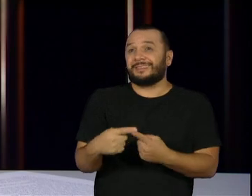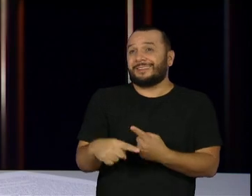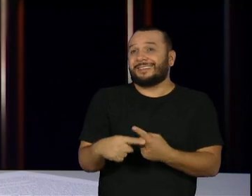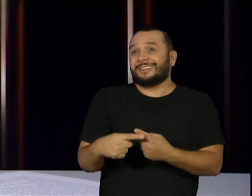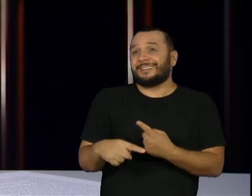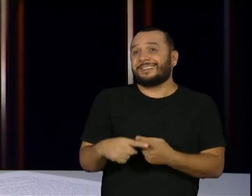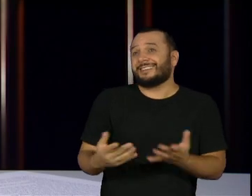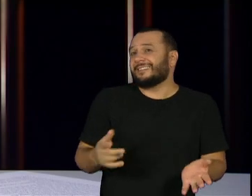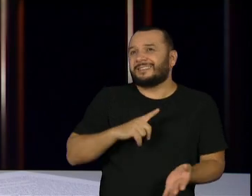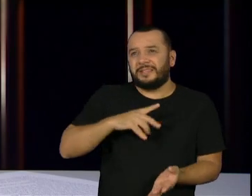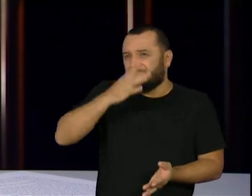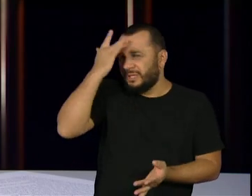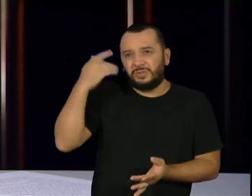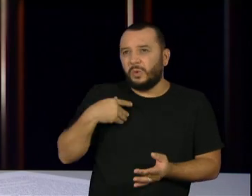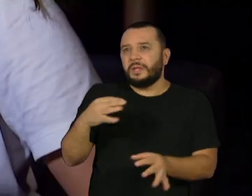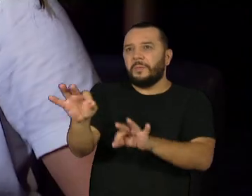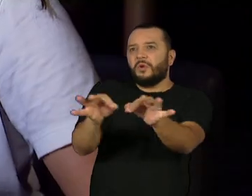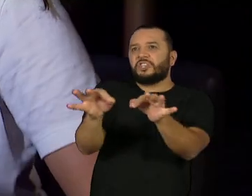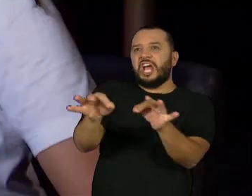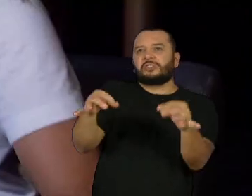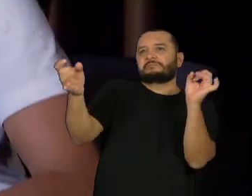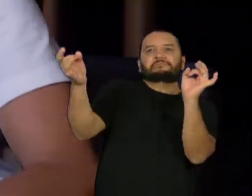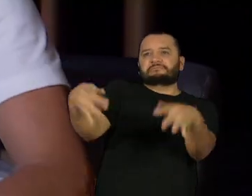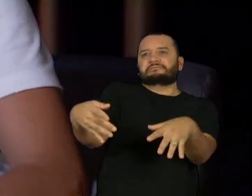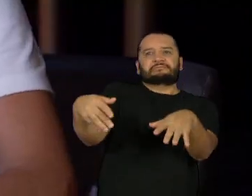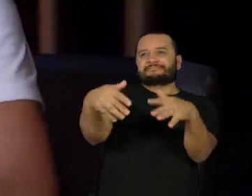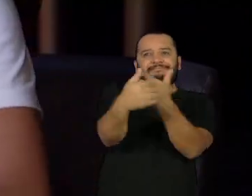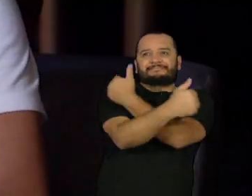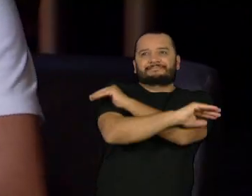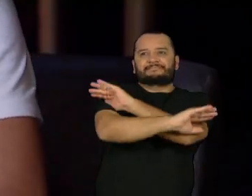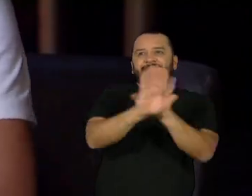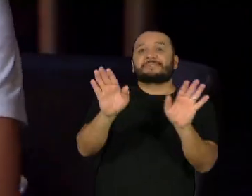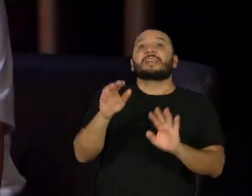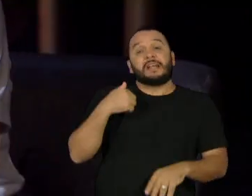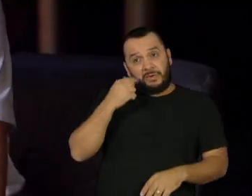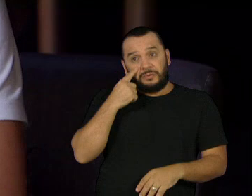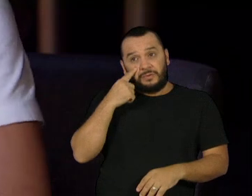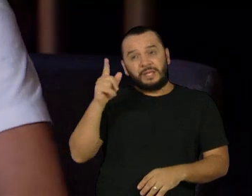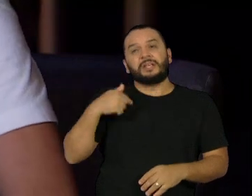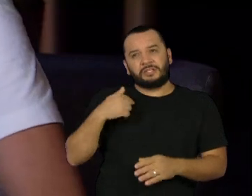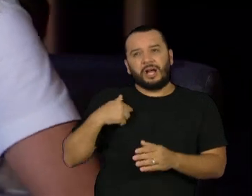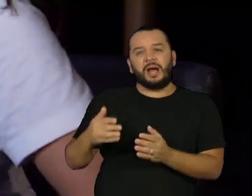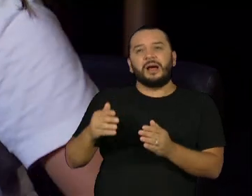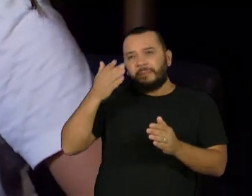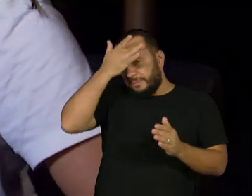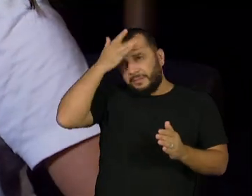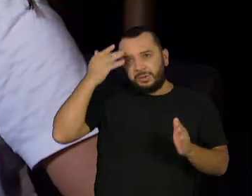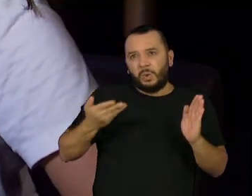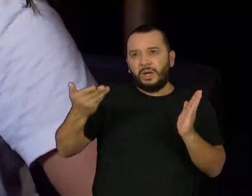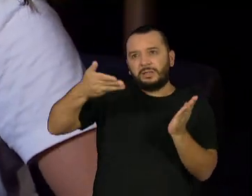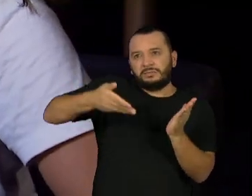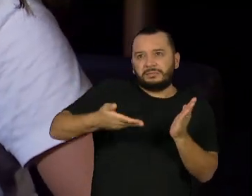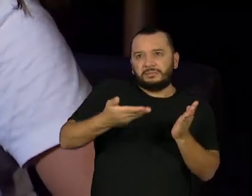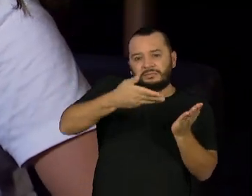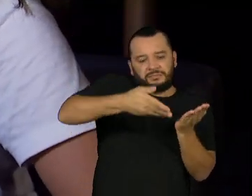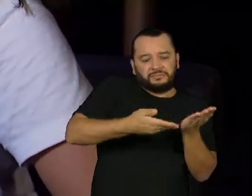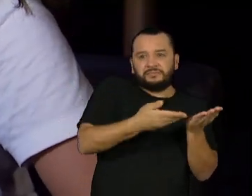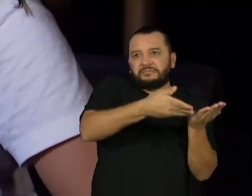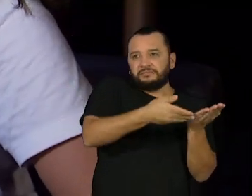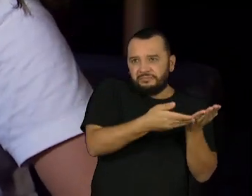desiste. Naufraga os seus projetos, né? Eu comecei a ver isso em Porto frequentemente, então pessoas que estavam assim